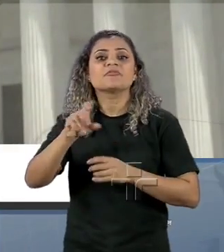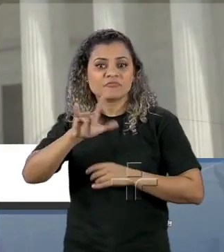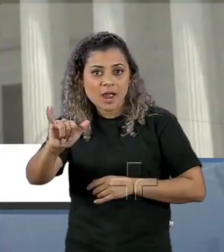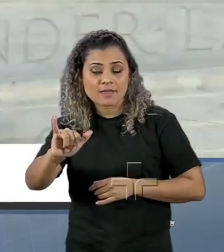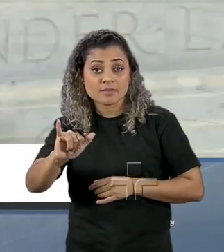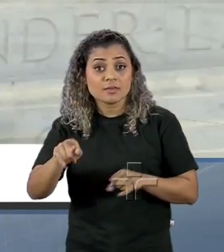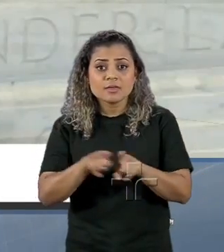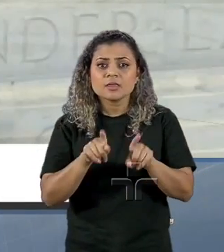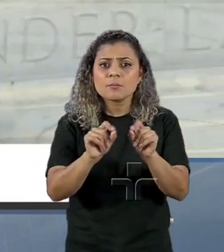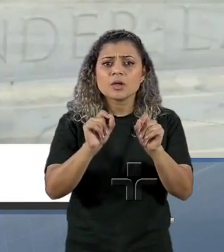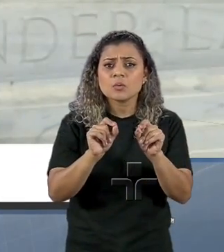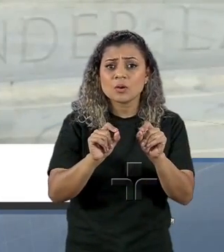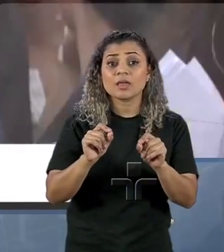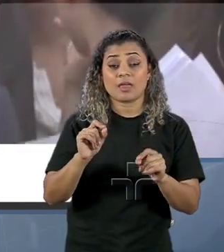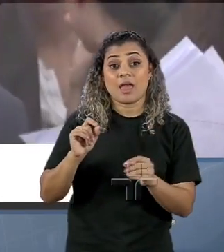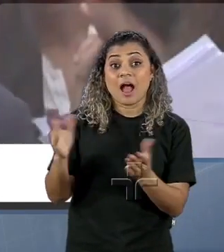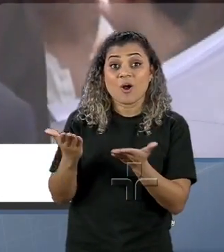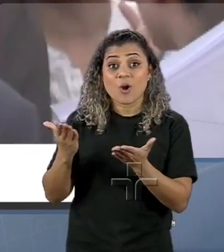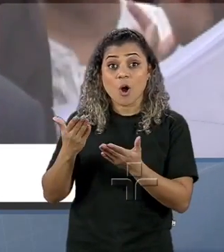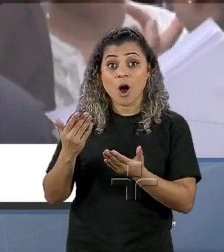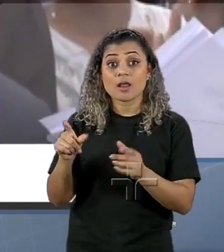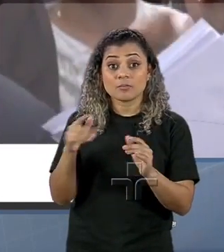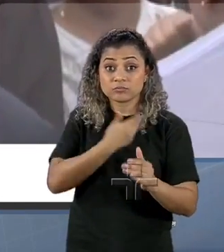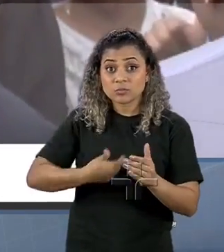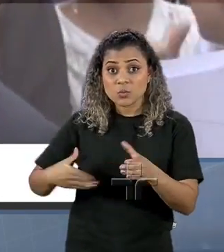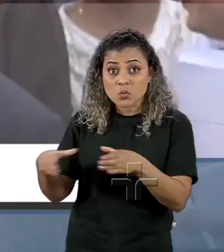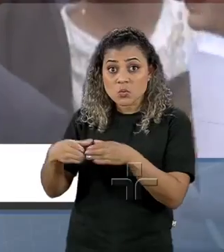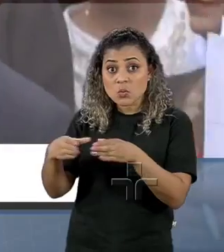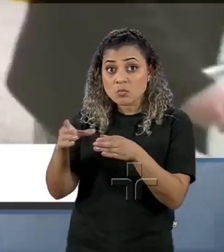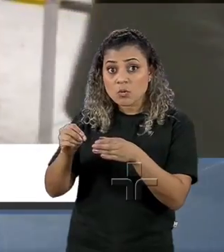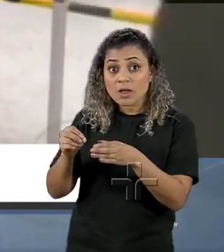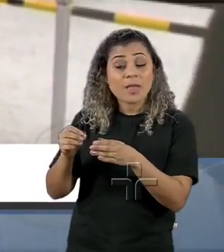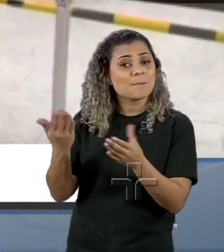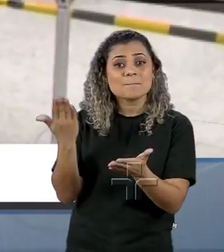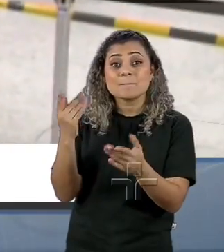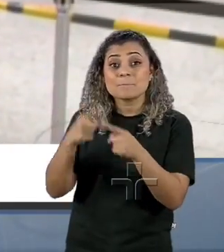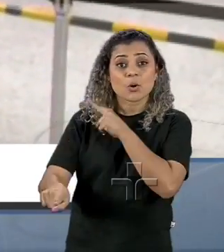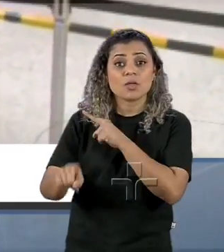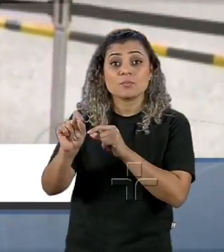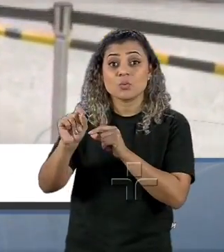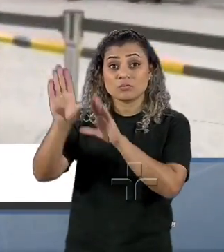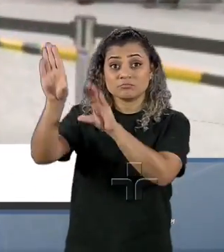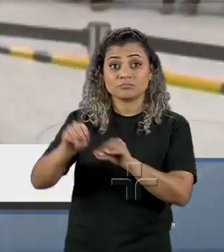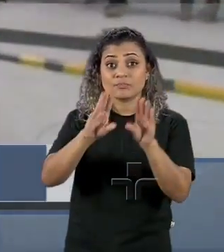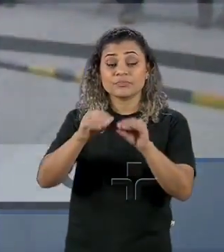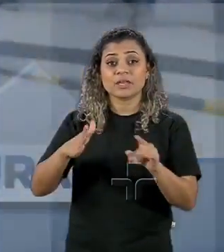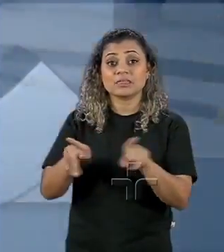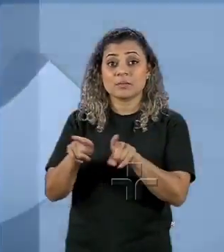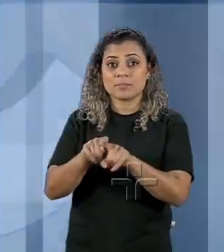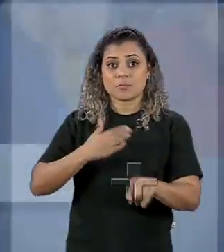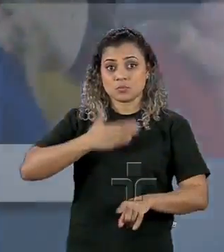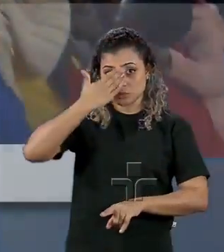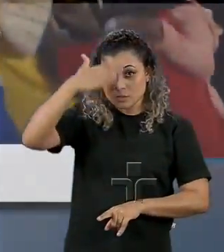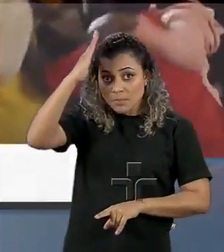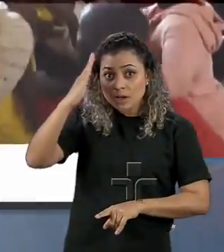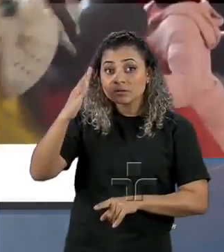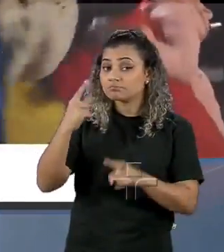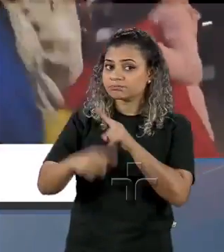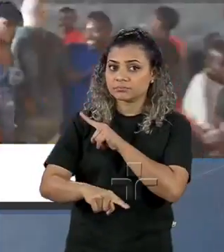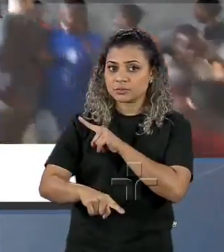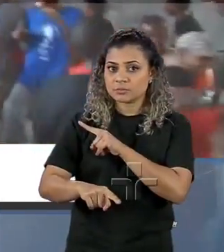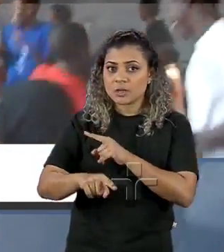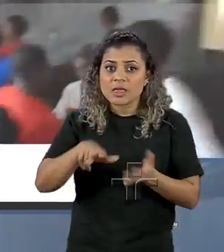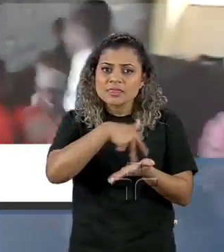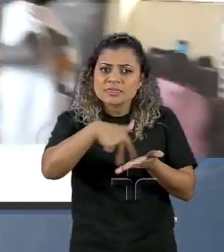corte americana valida decreto que restringe a entrada de cidadãos de países de maioria muçulmana. Dança